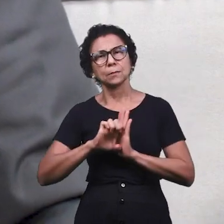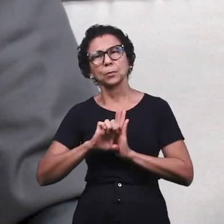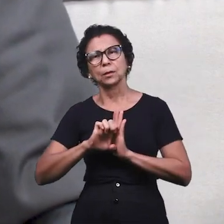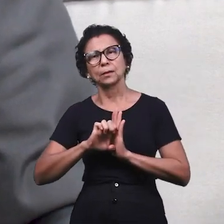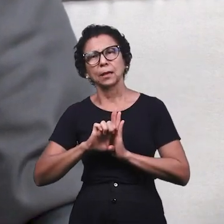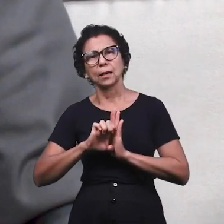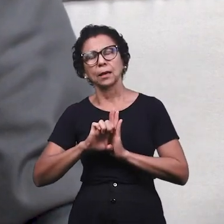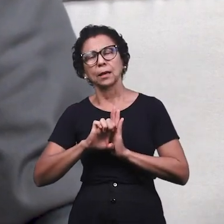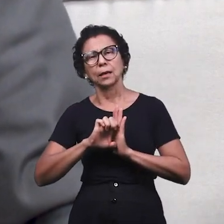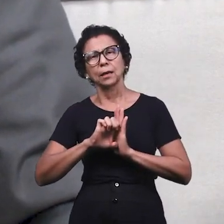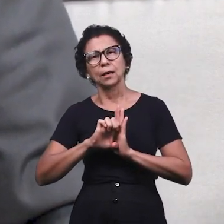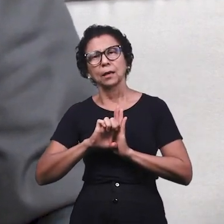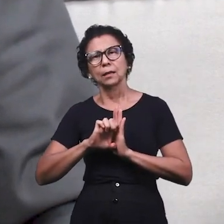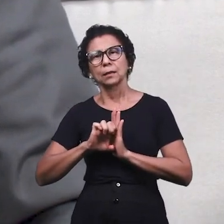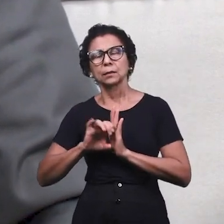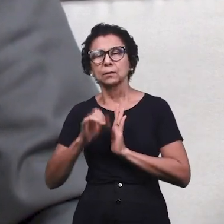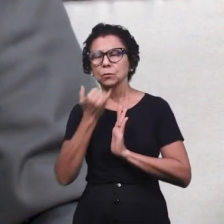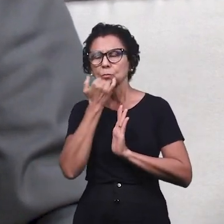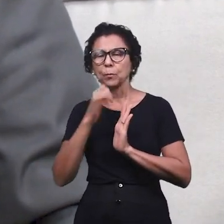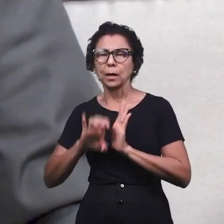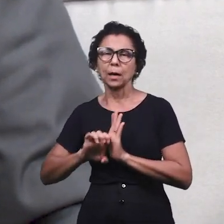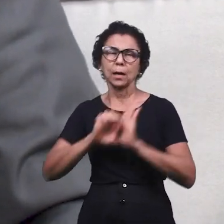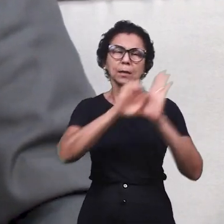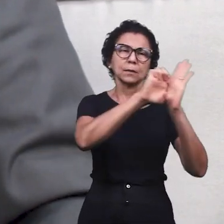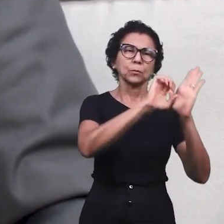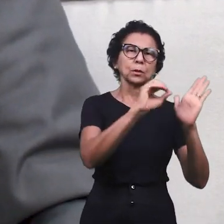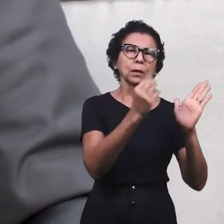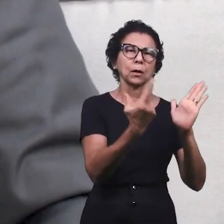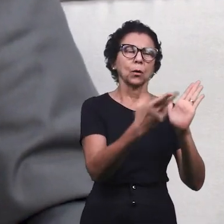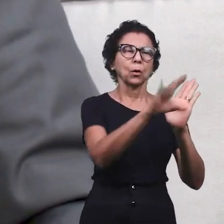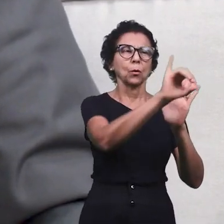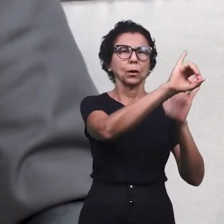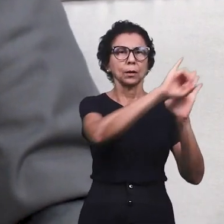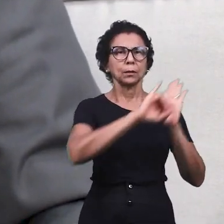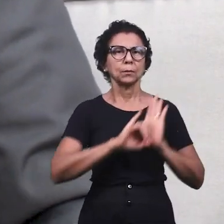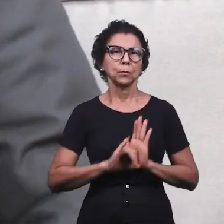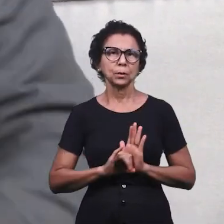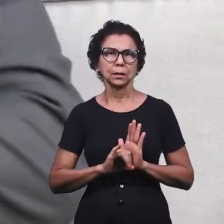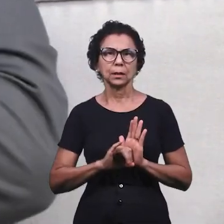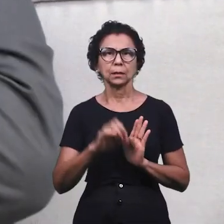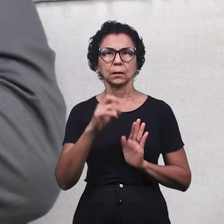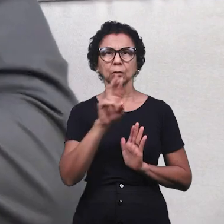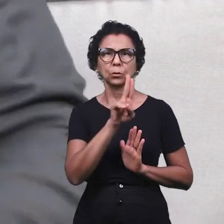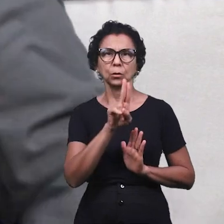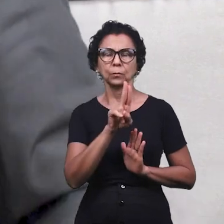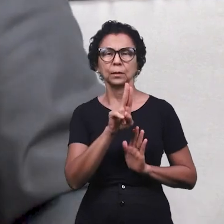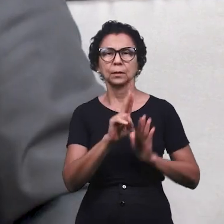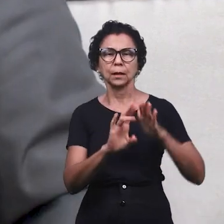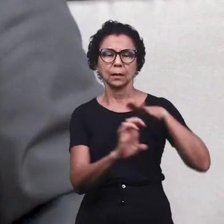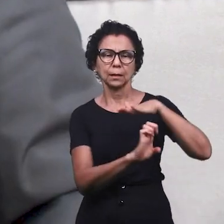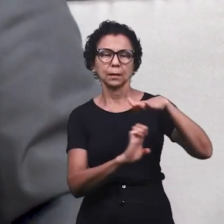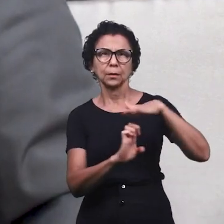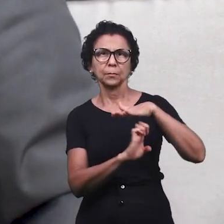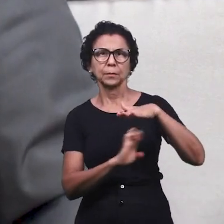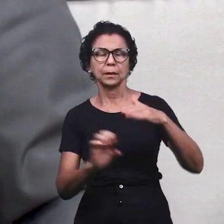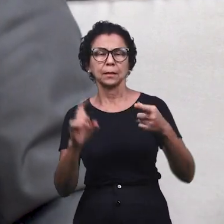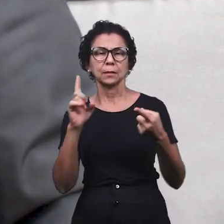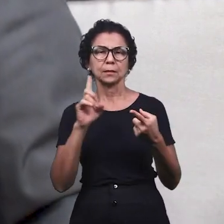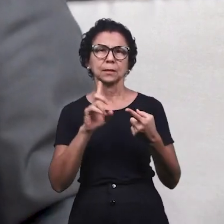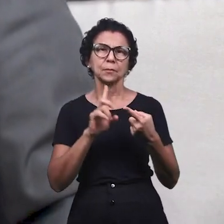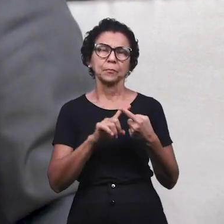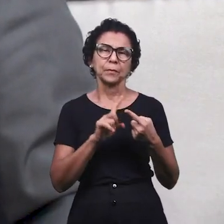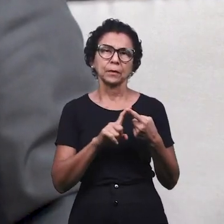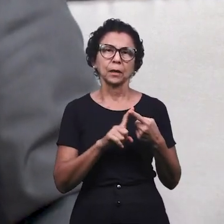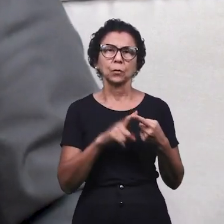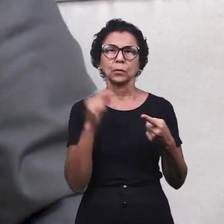que chega no Brasil em seu nome. Na verdade, em nome da sua empresa, né? Do seu CNPJ. Hoje, há 3 modalidades de radar. O radar